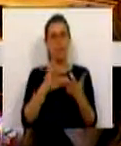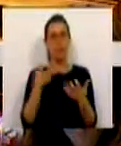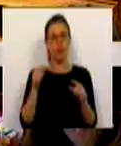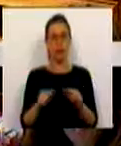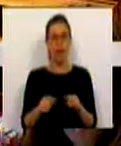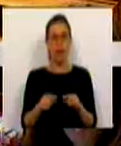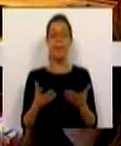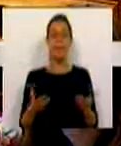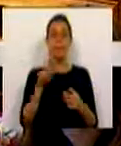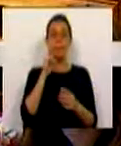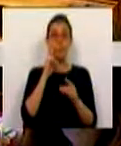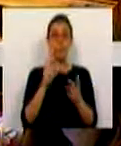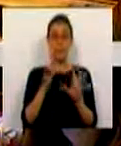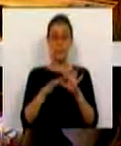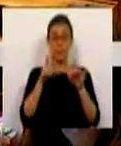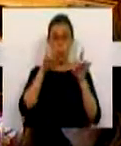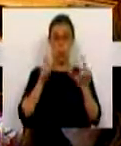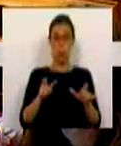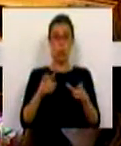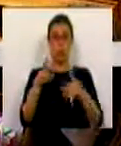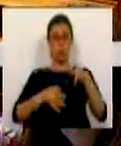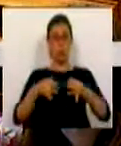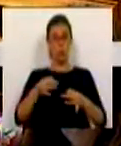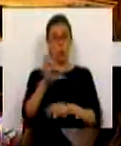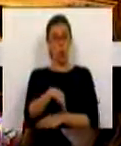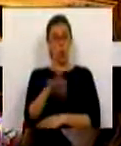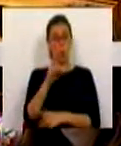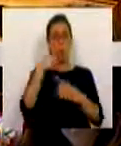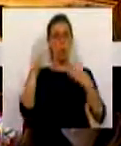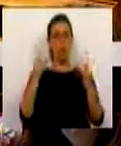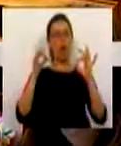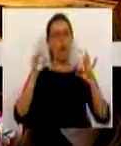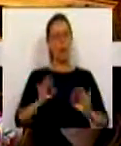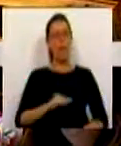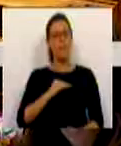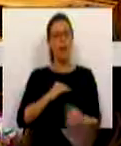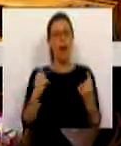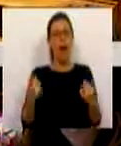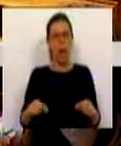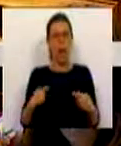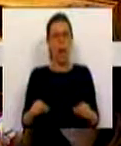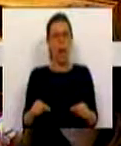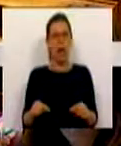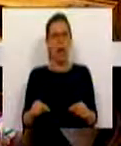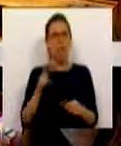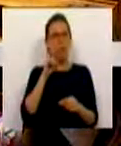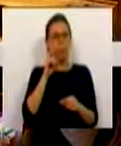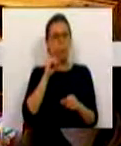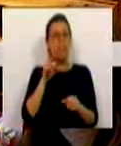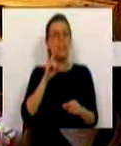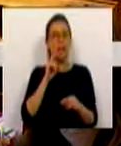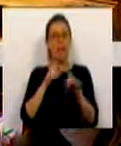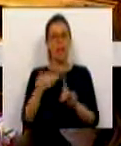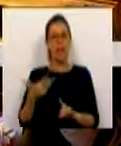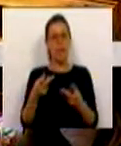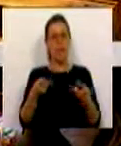também que se encontra assegurado o inerente controle jurisdicional, opção que revela uma efetiva preocupação em garantir a salvaguarda